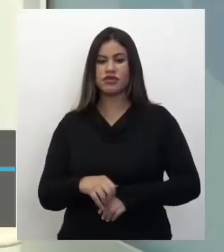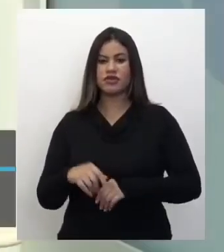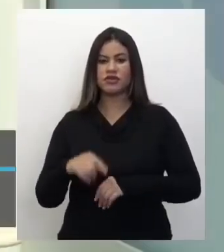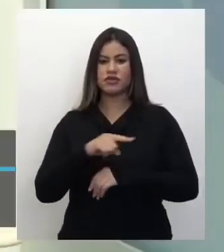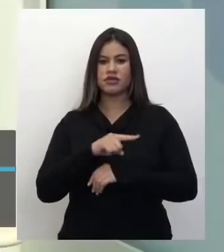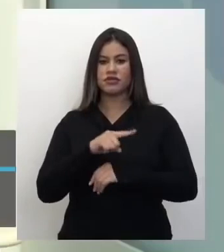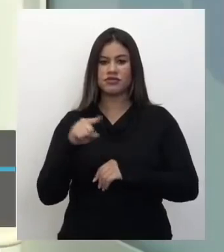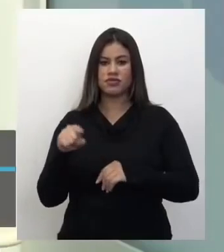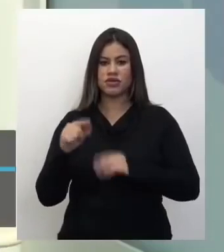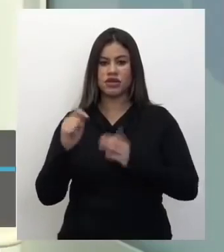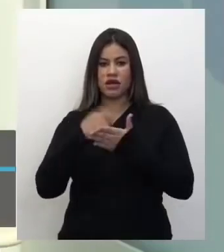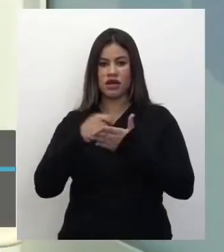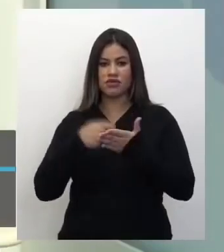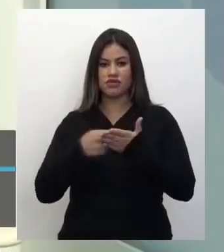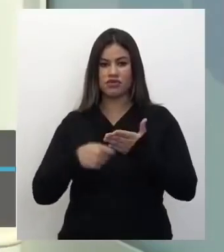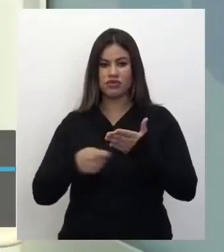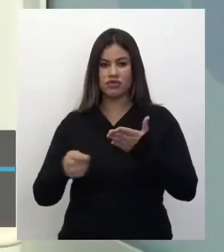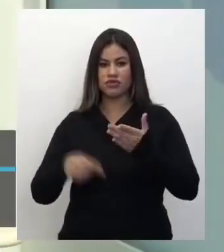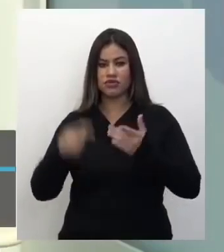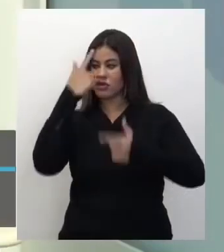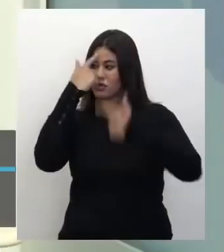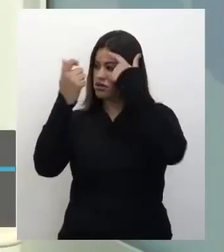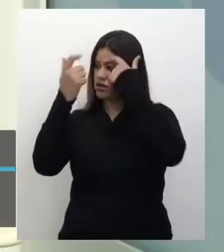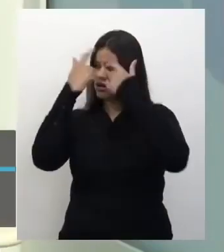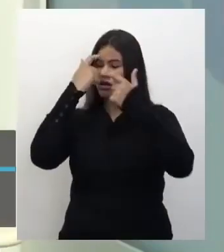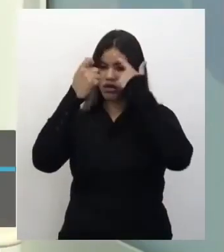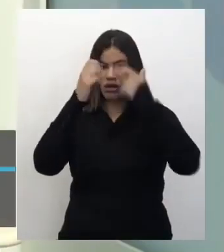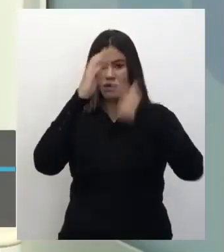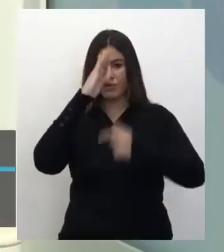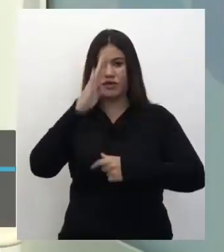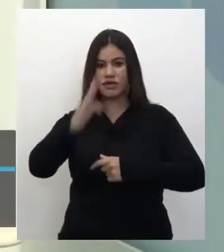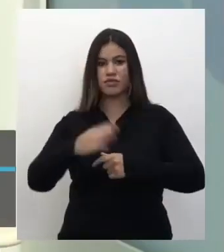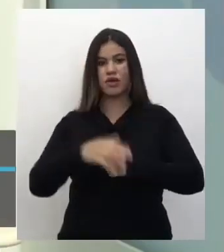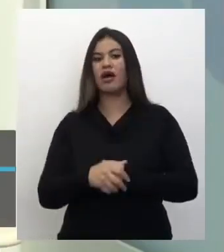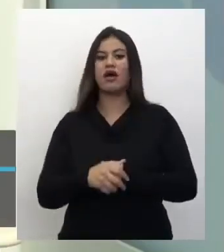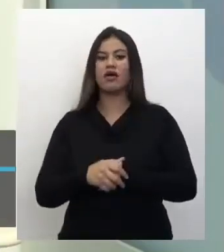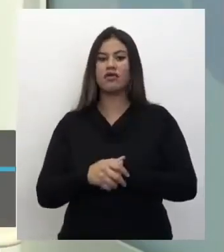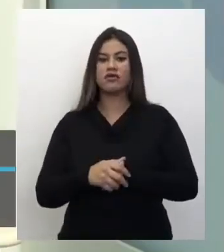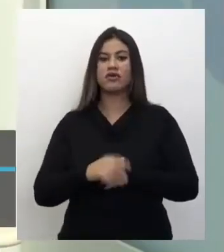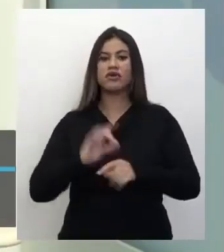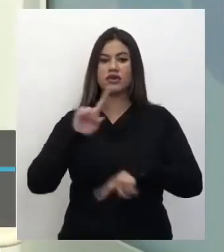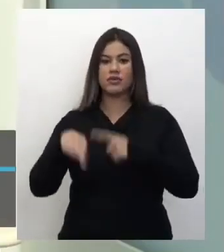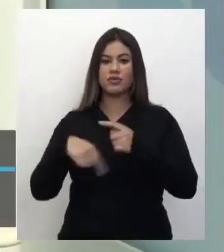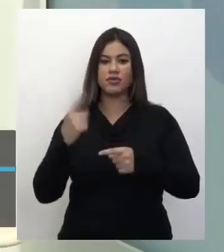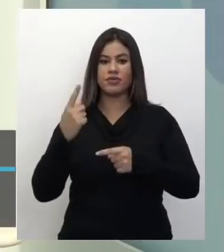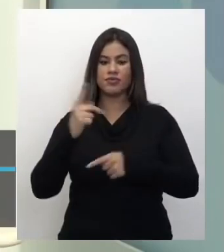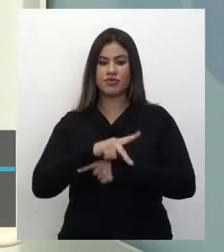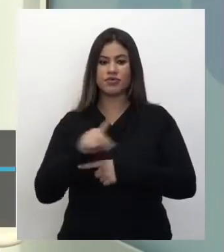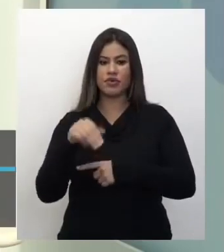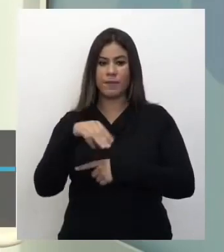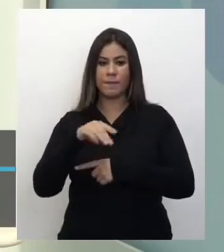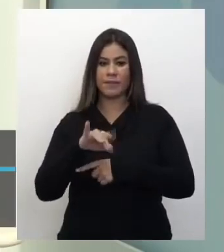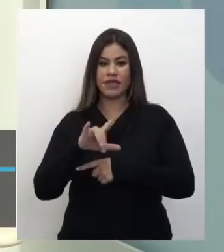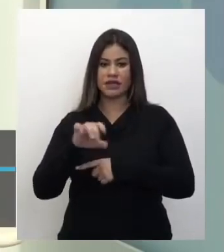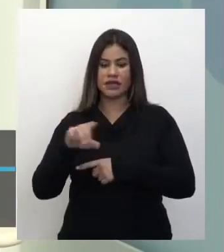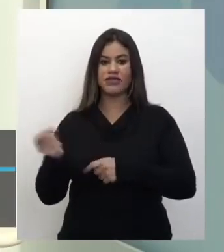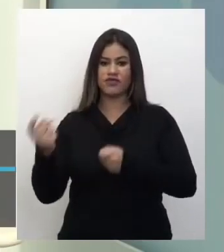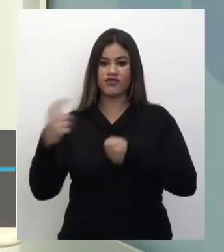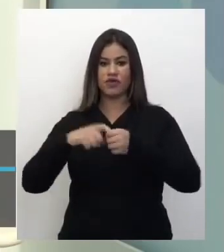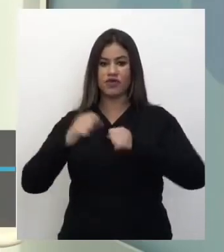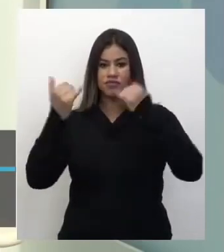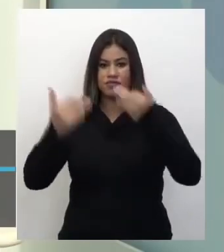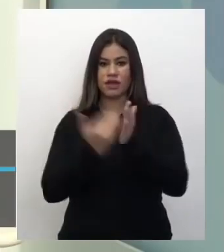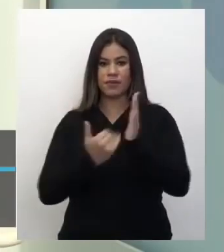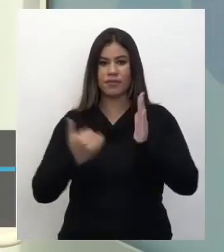também anotem as ideias principais, que daqui a pouquinho a professora Milene volta para contextualizar um pouquinho mais. Até